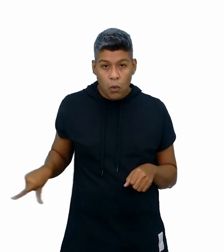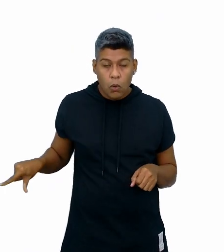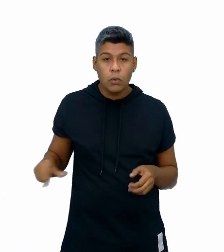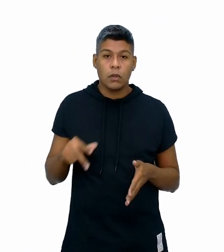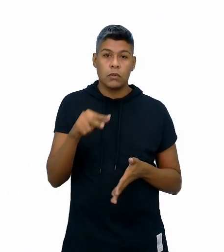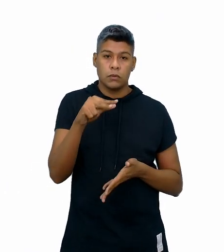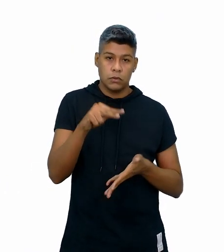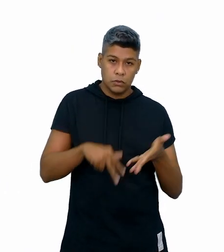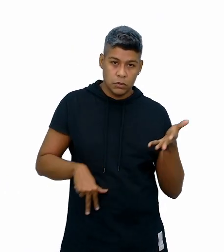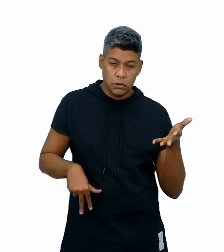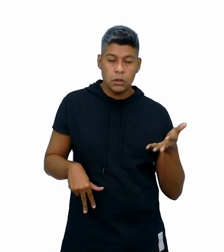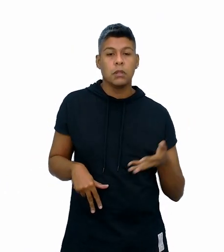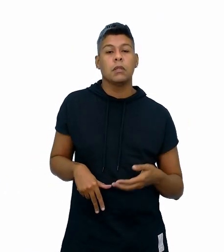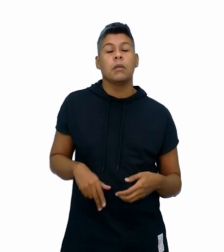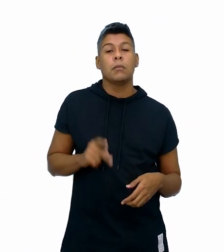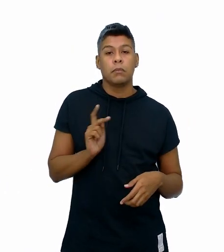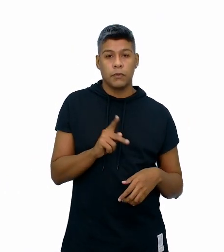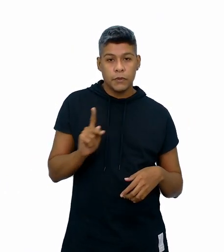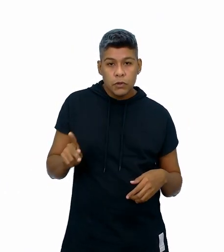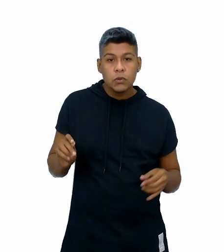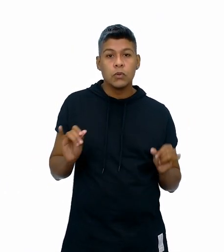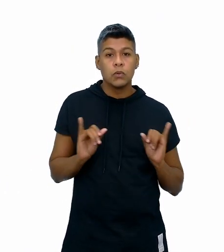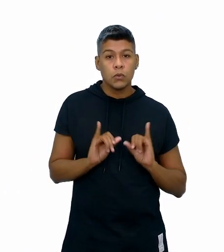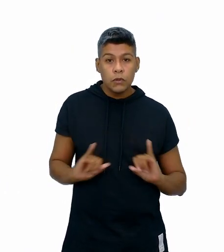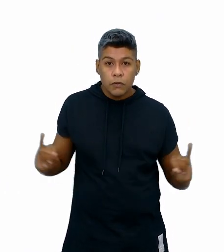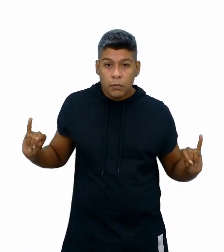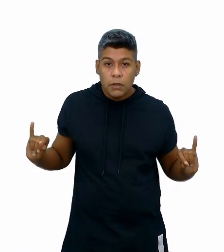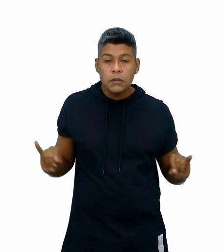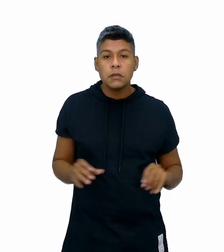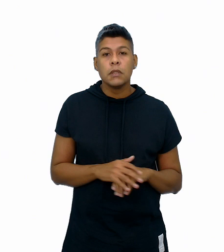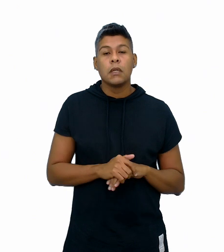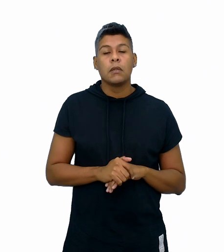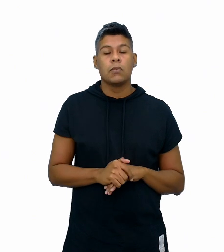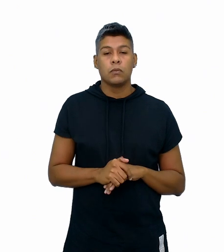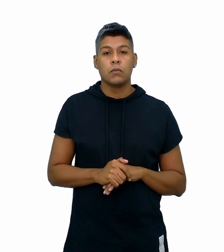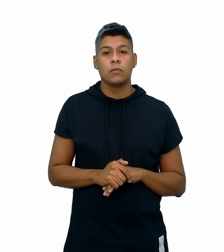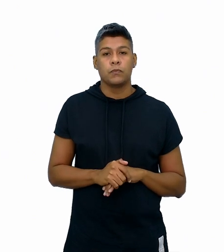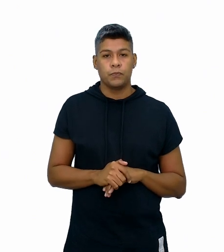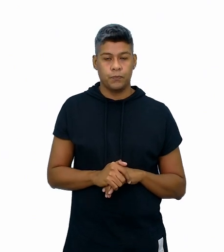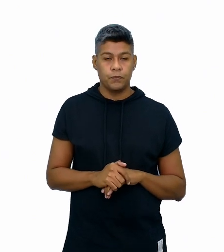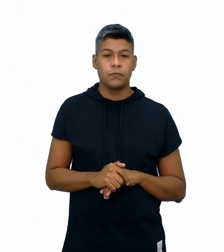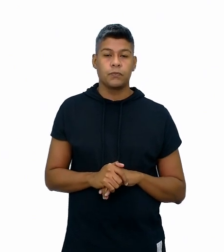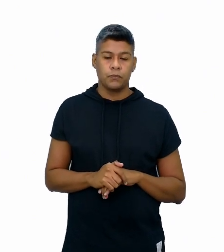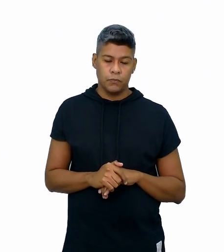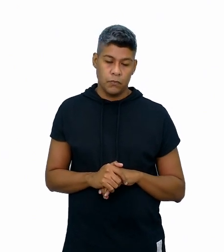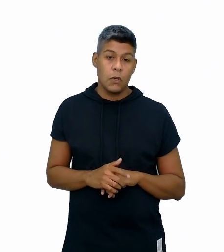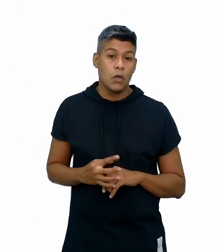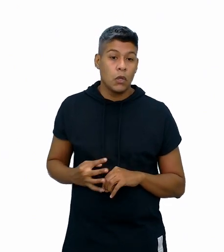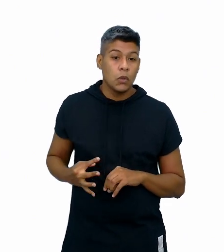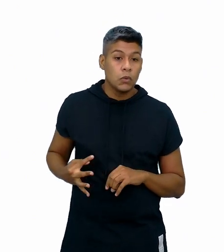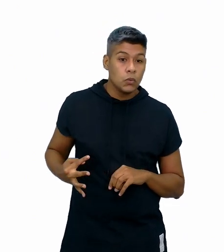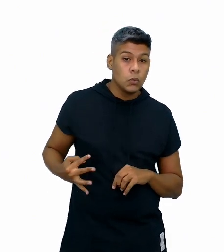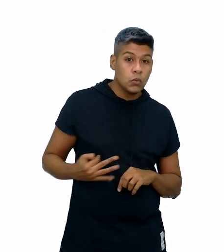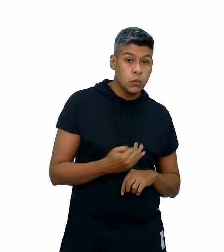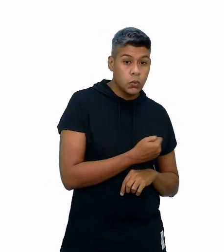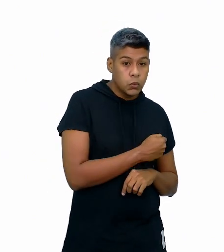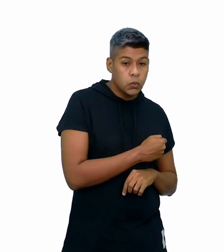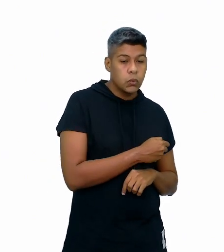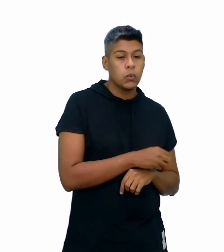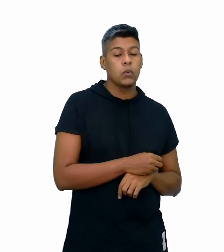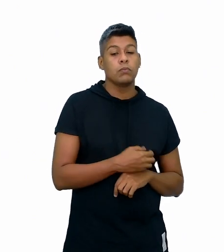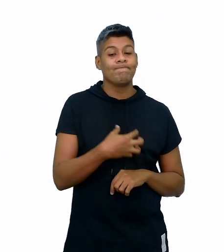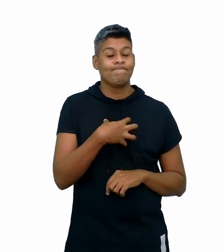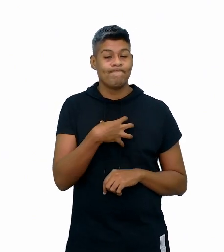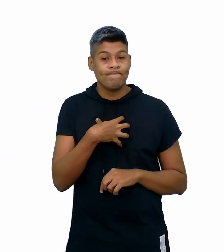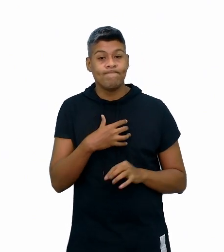leituras, bem, professores, como fonte de informação, é possível que tudo isso, de